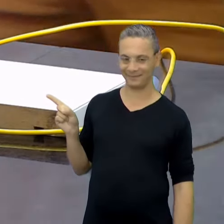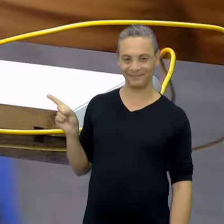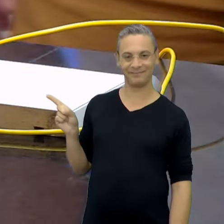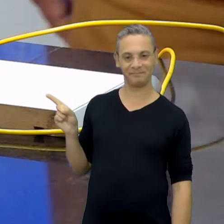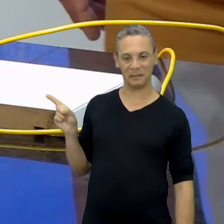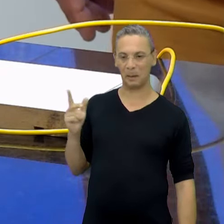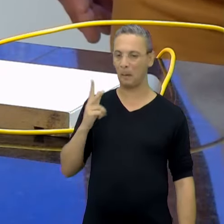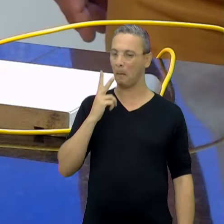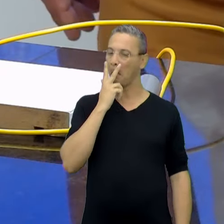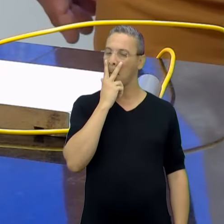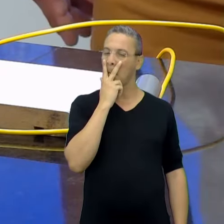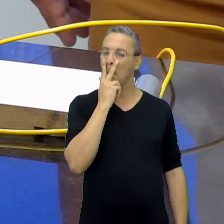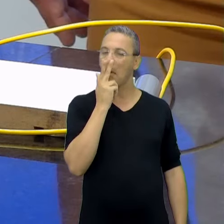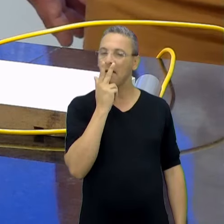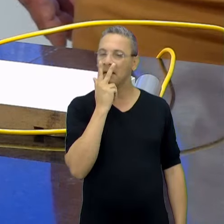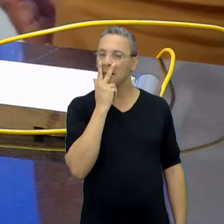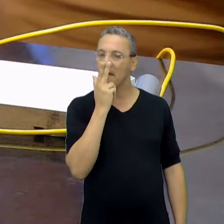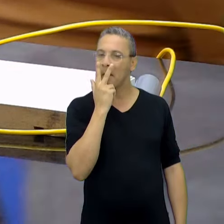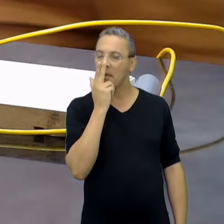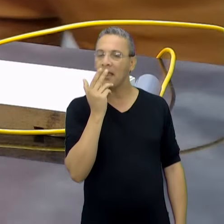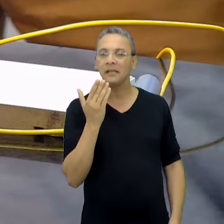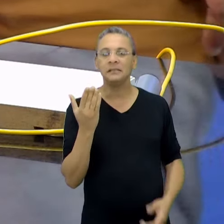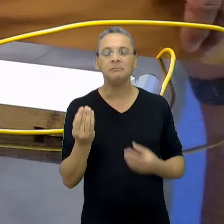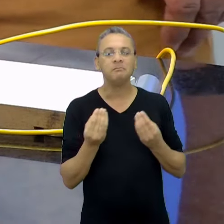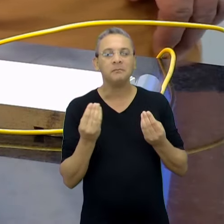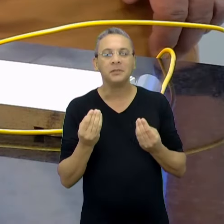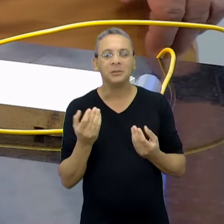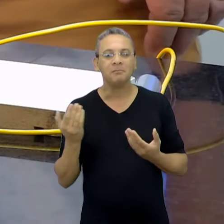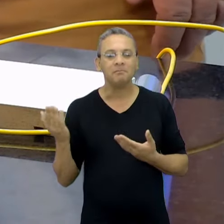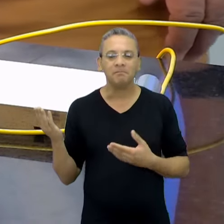Me parece nítido, olha só.